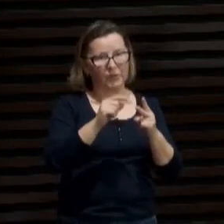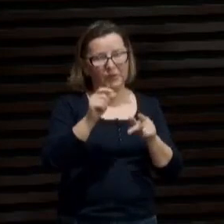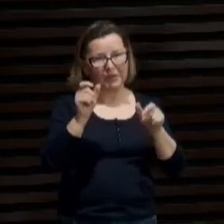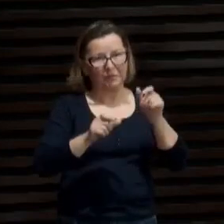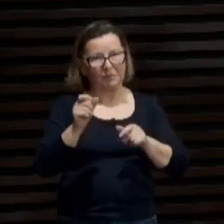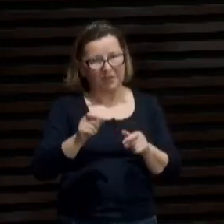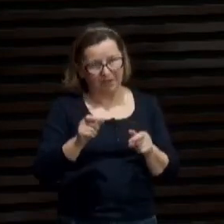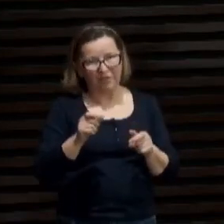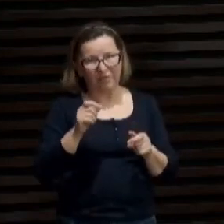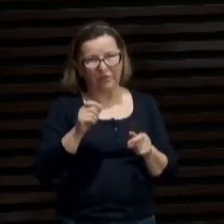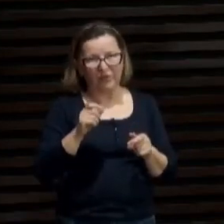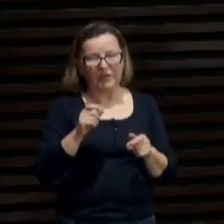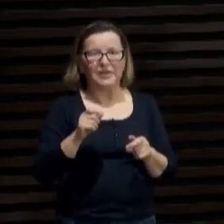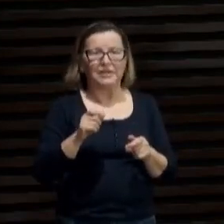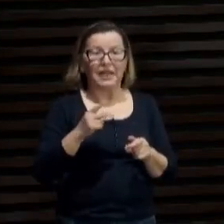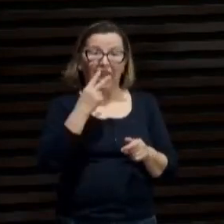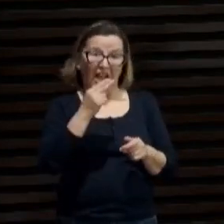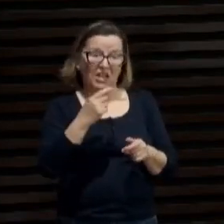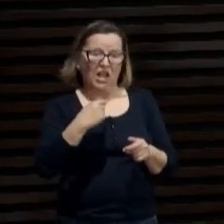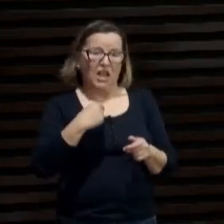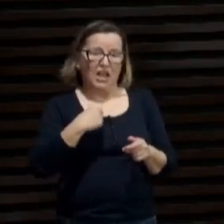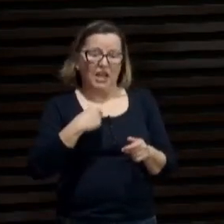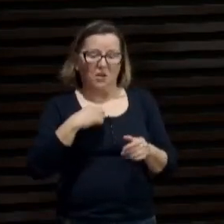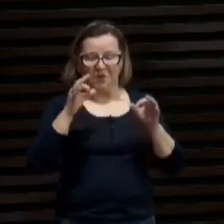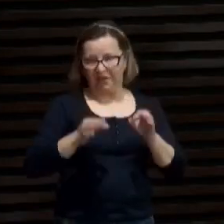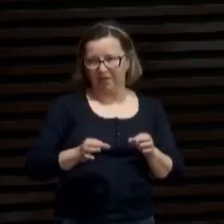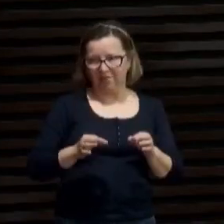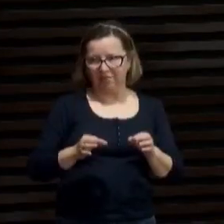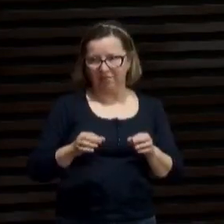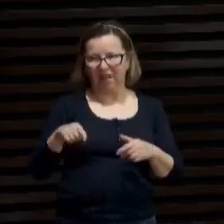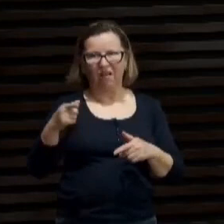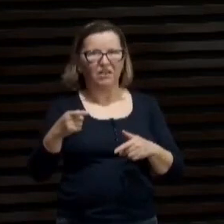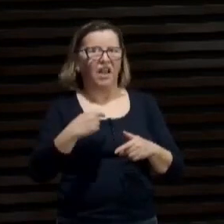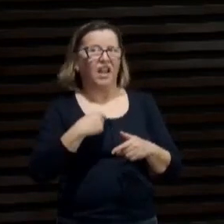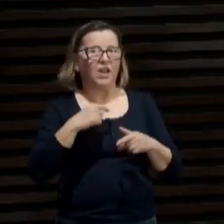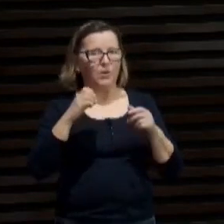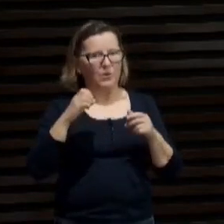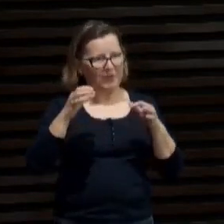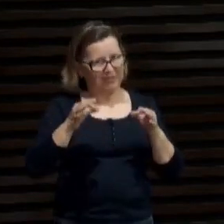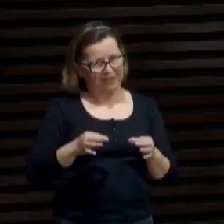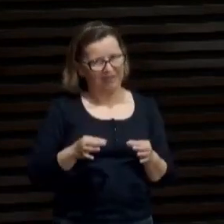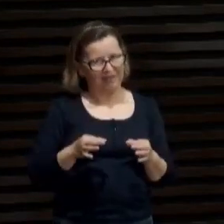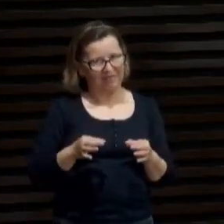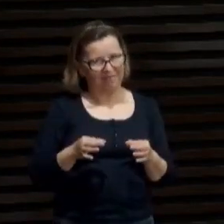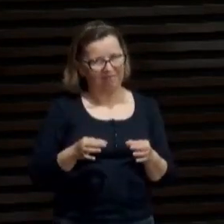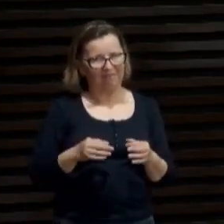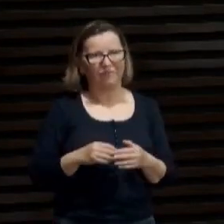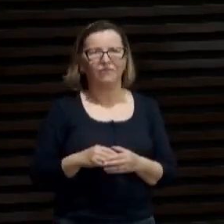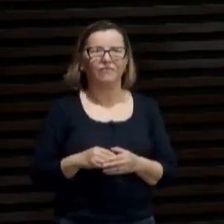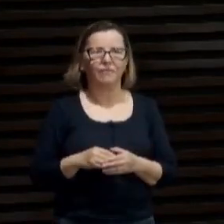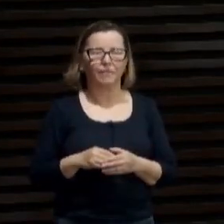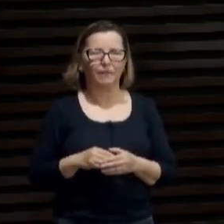seu cônjuge, que você vai trabalhar bravão. Não é isso que acontece? E fica bicudo.